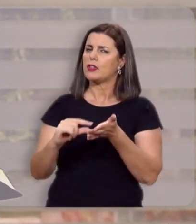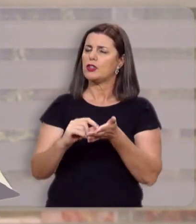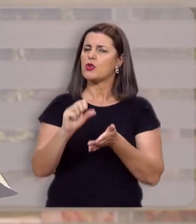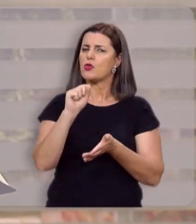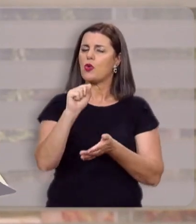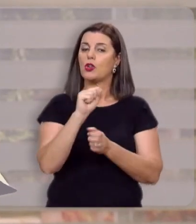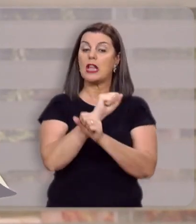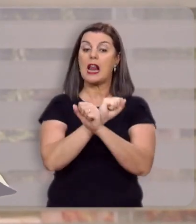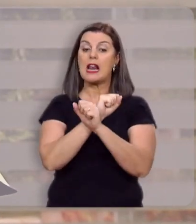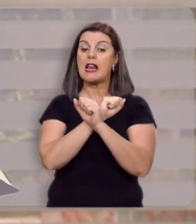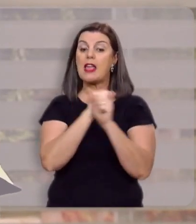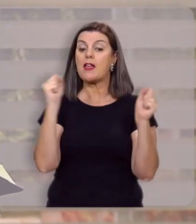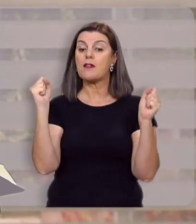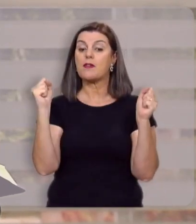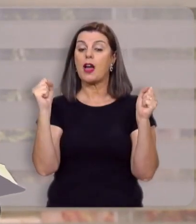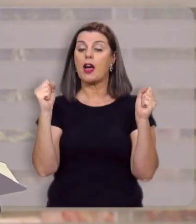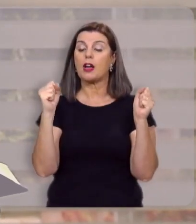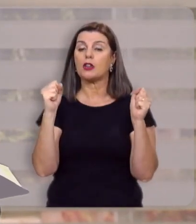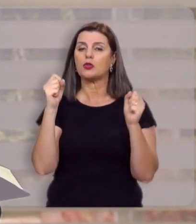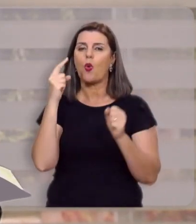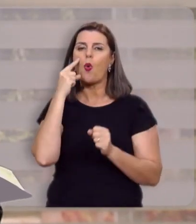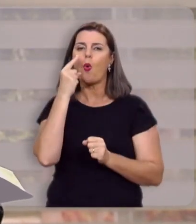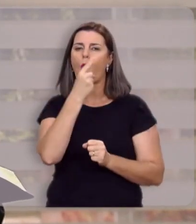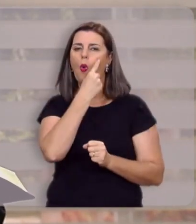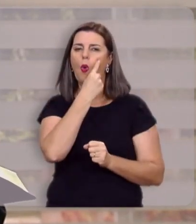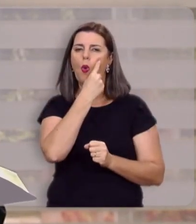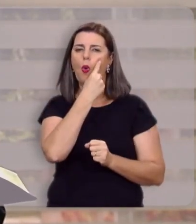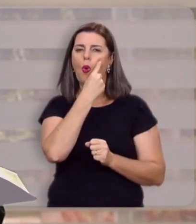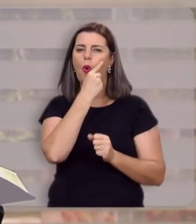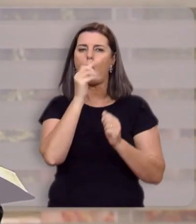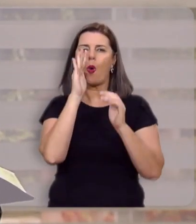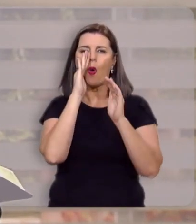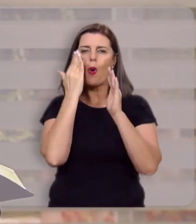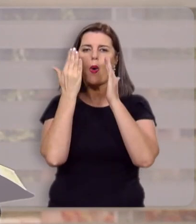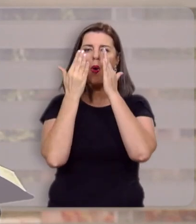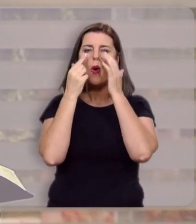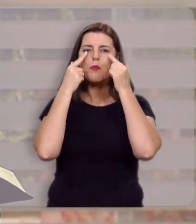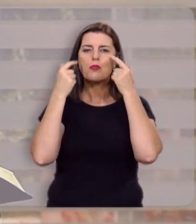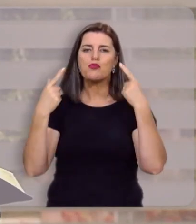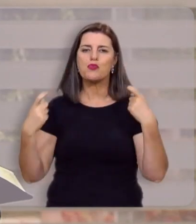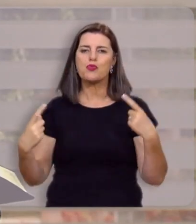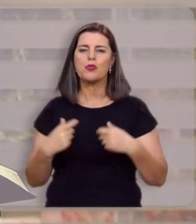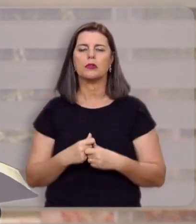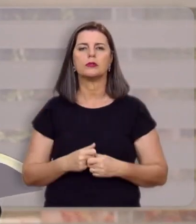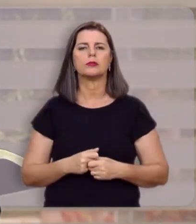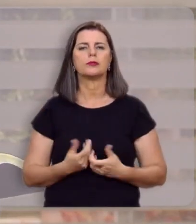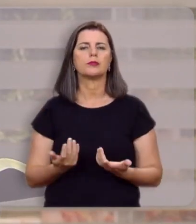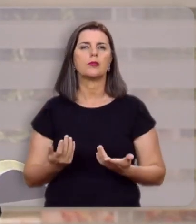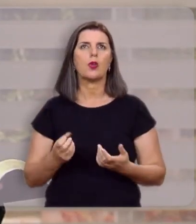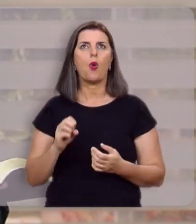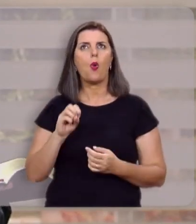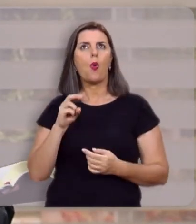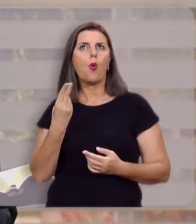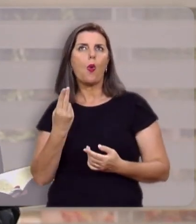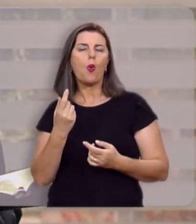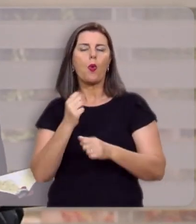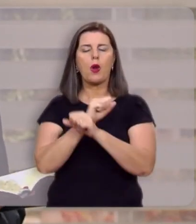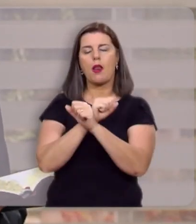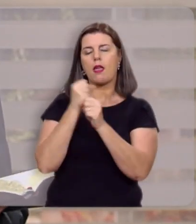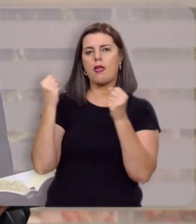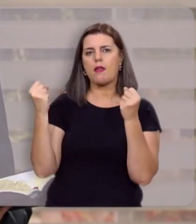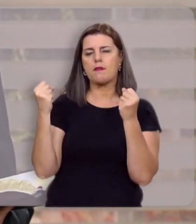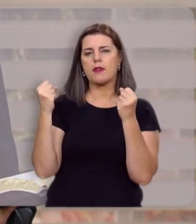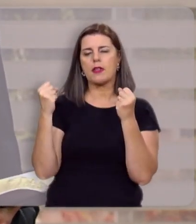8 assim: livraste dos olhos as minhas lágrimas, ou